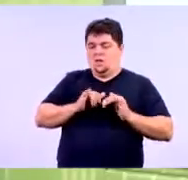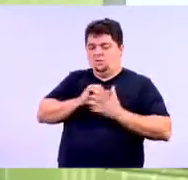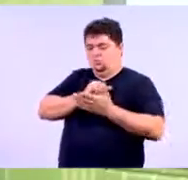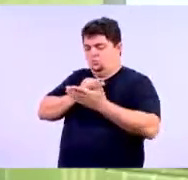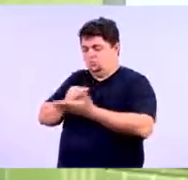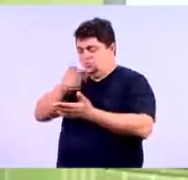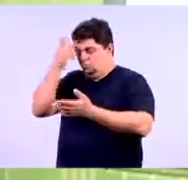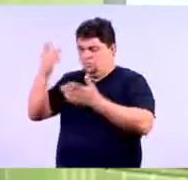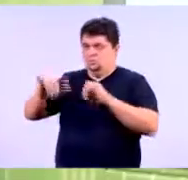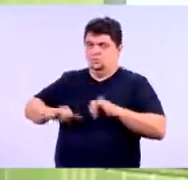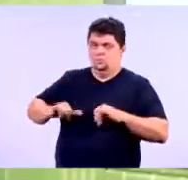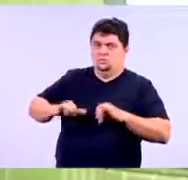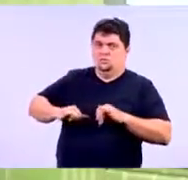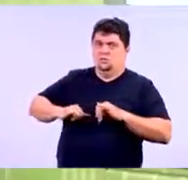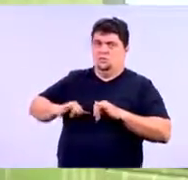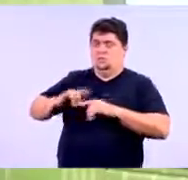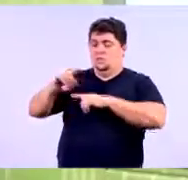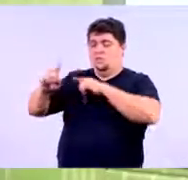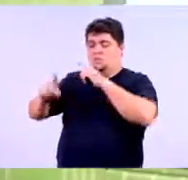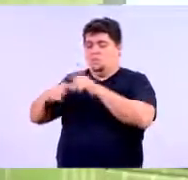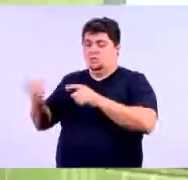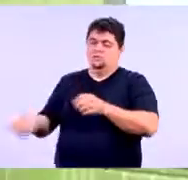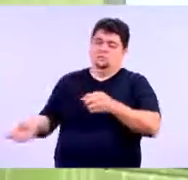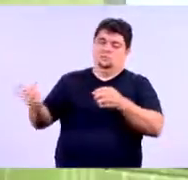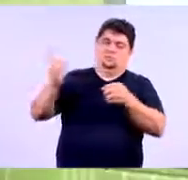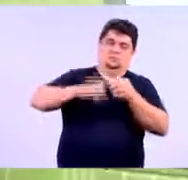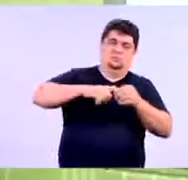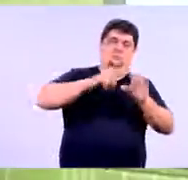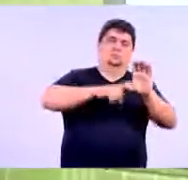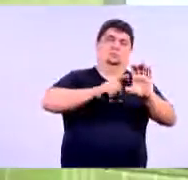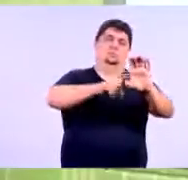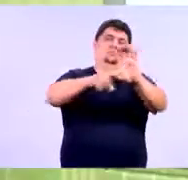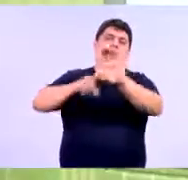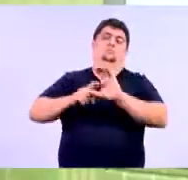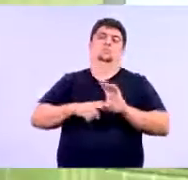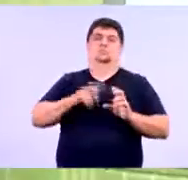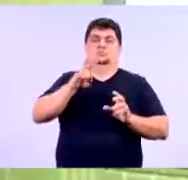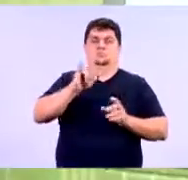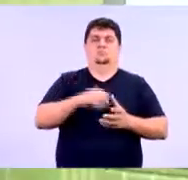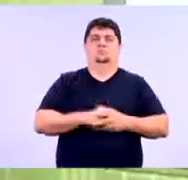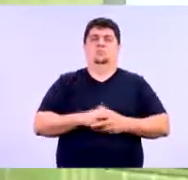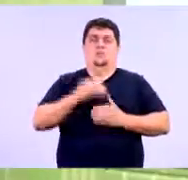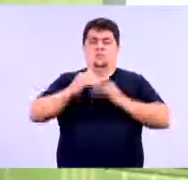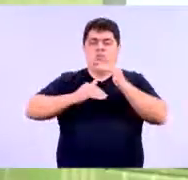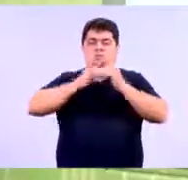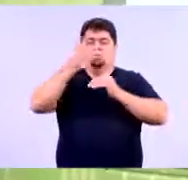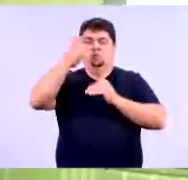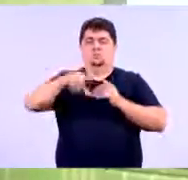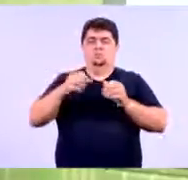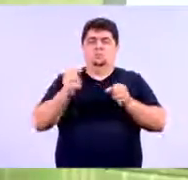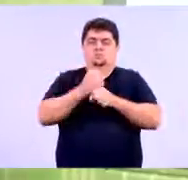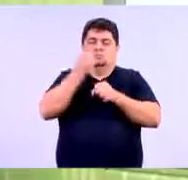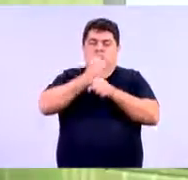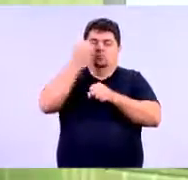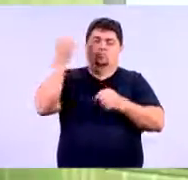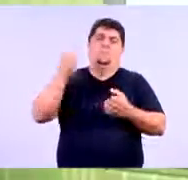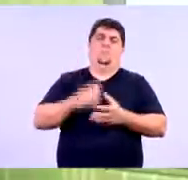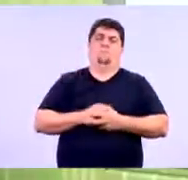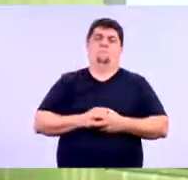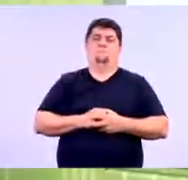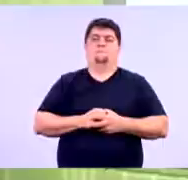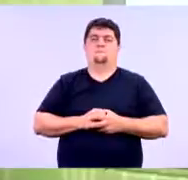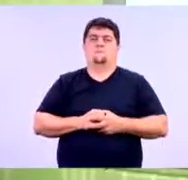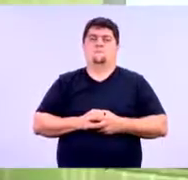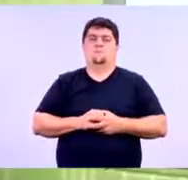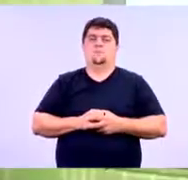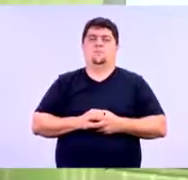para que nós possamos sair dessa situação e começar a caminhar novamente. Após isso,